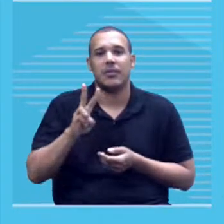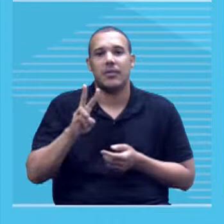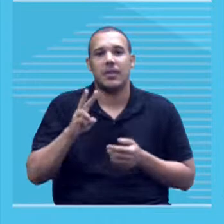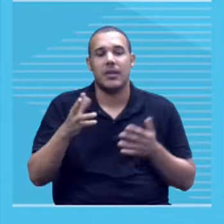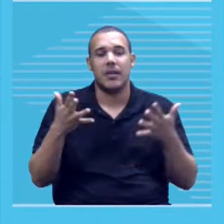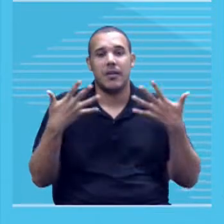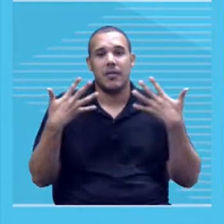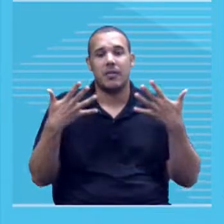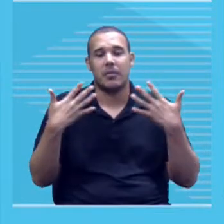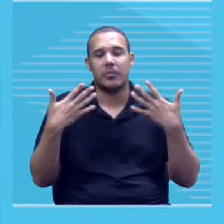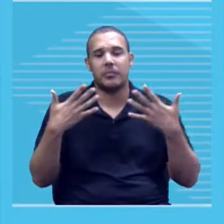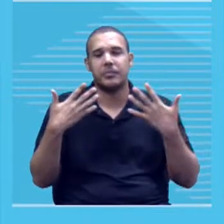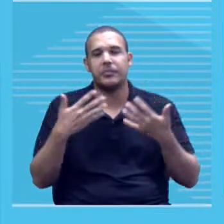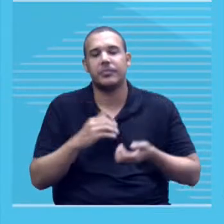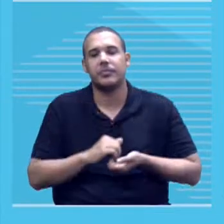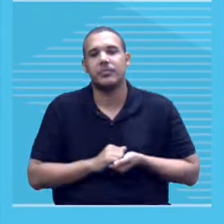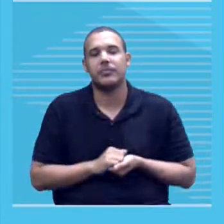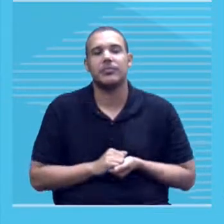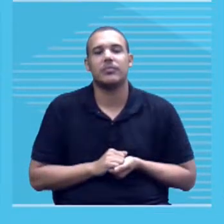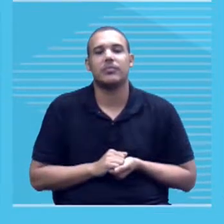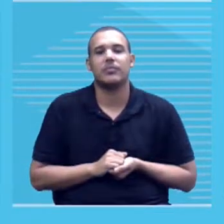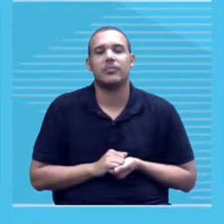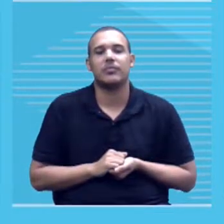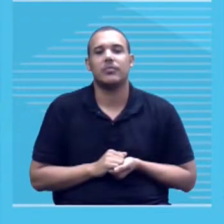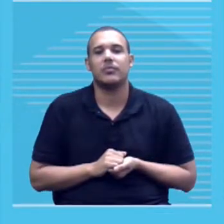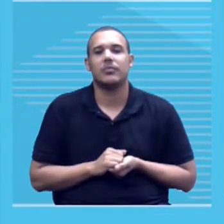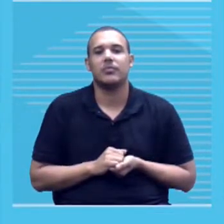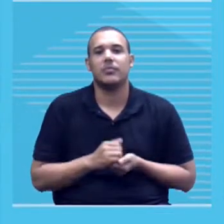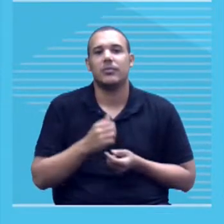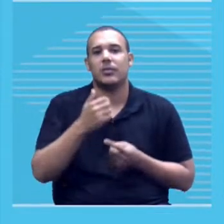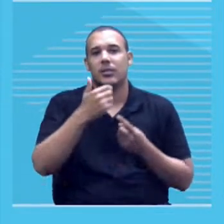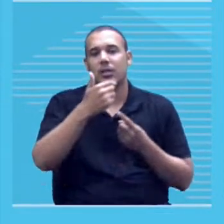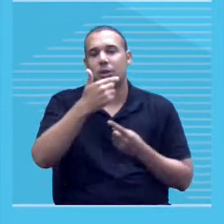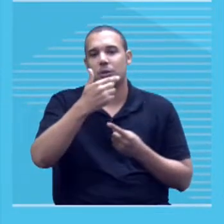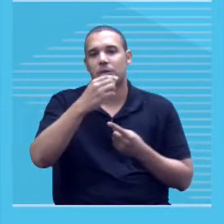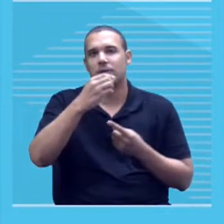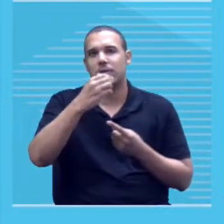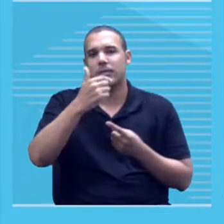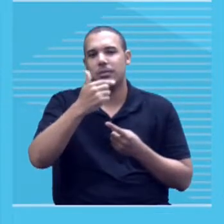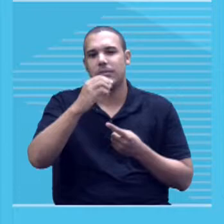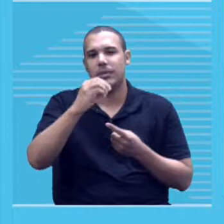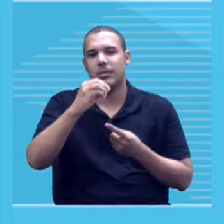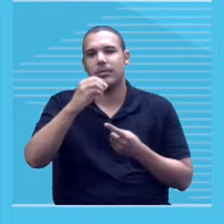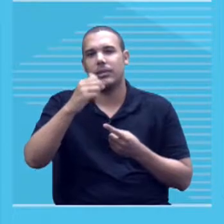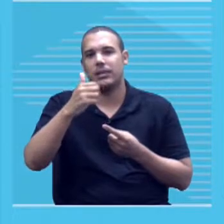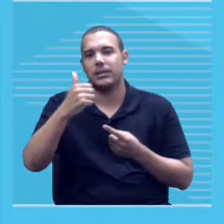teria uma potência, né, de 2100 watts.